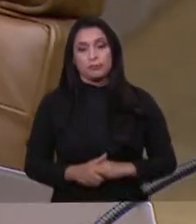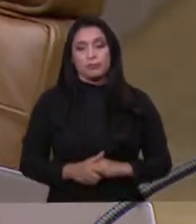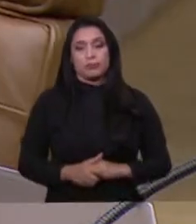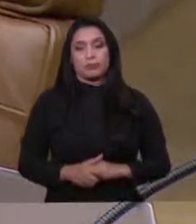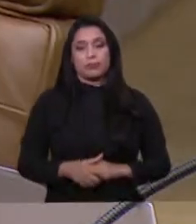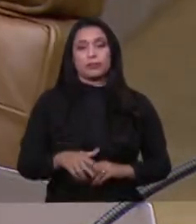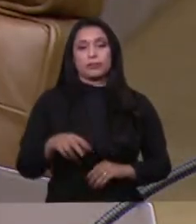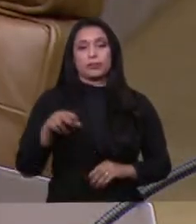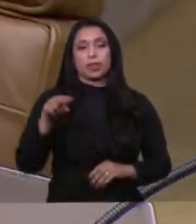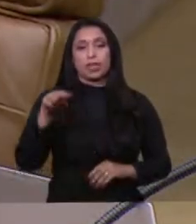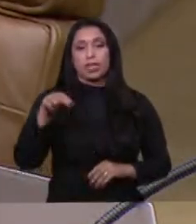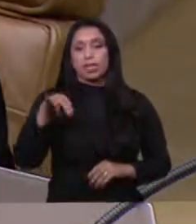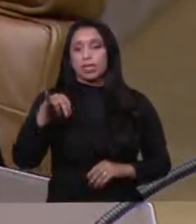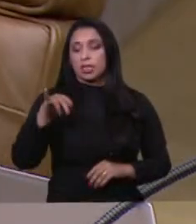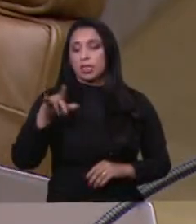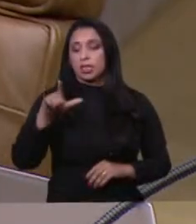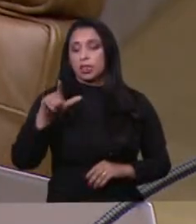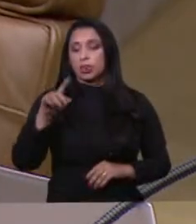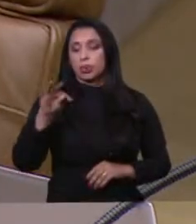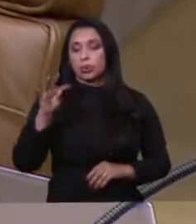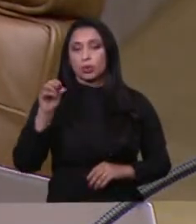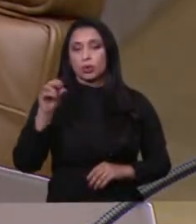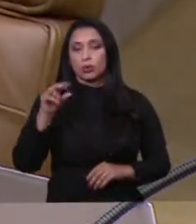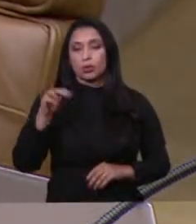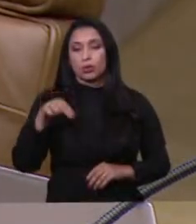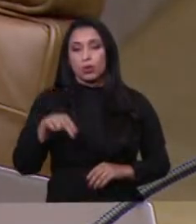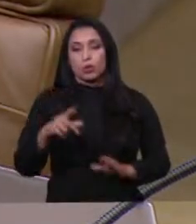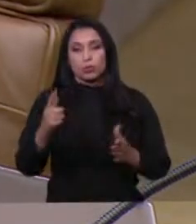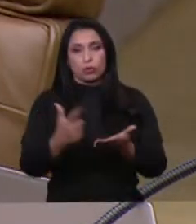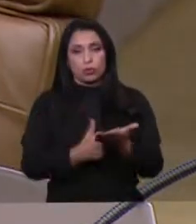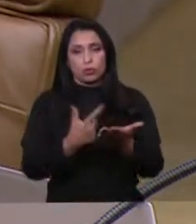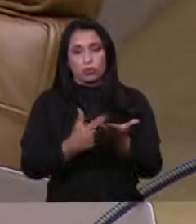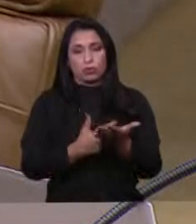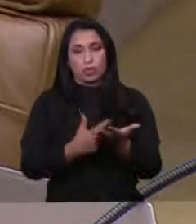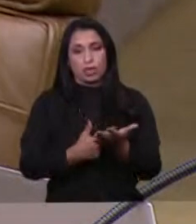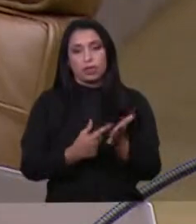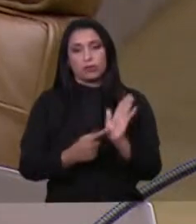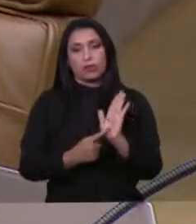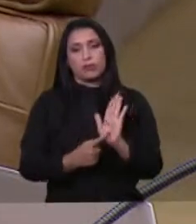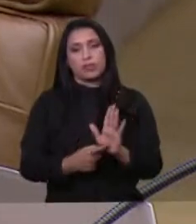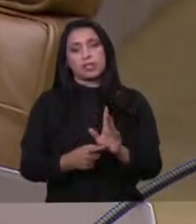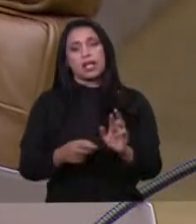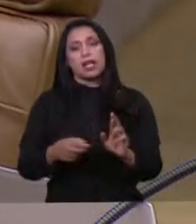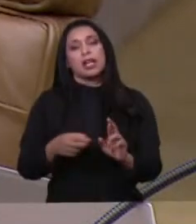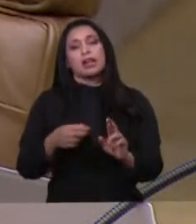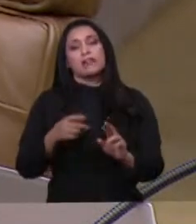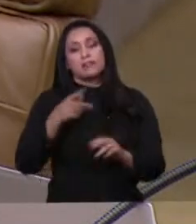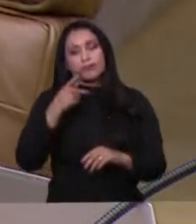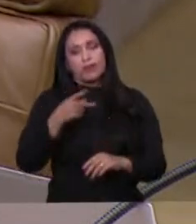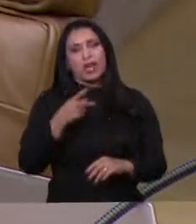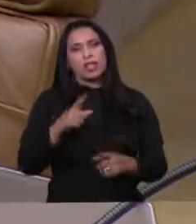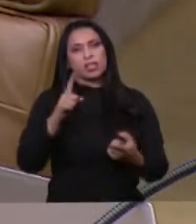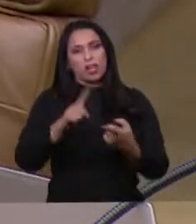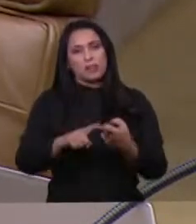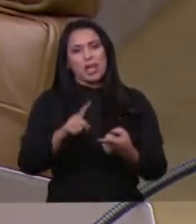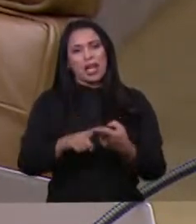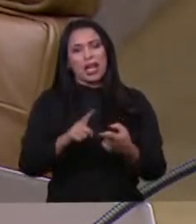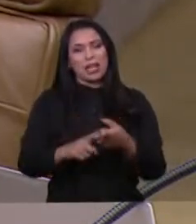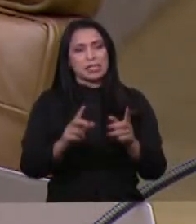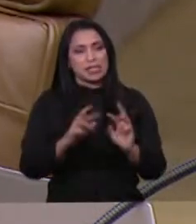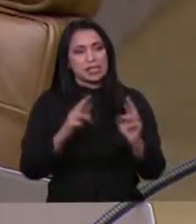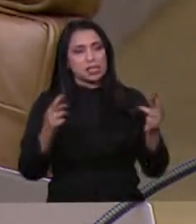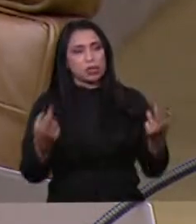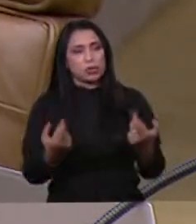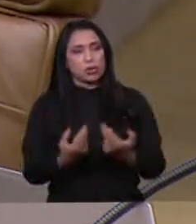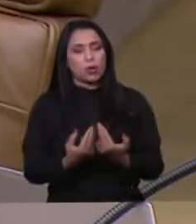Newton Bigotto, que na sua obra faz referência às ameaças, essas tentativas, essas reuniões,